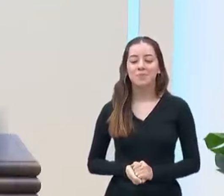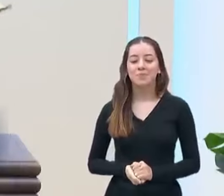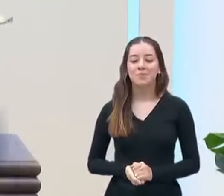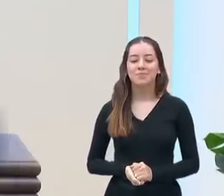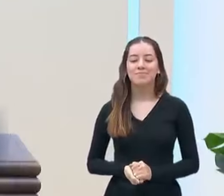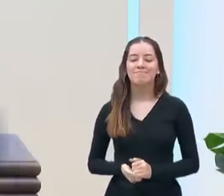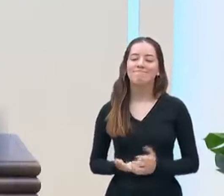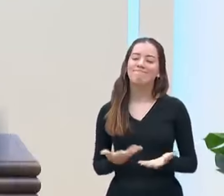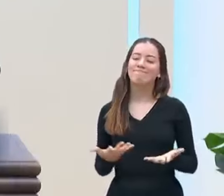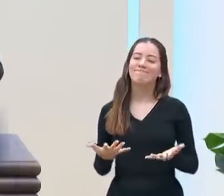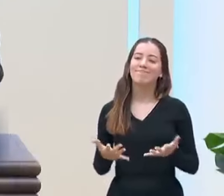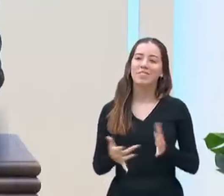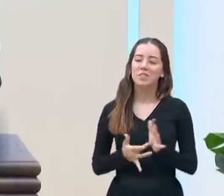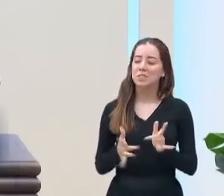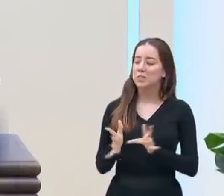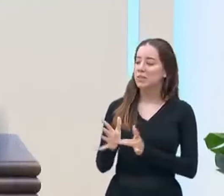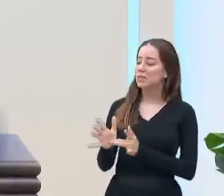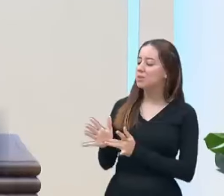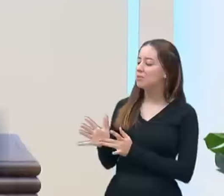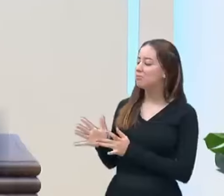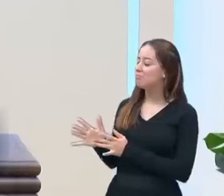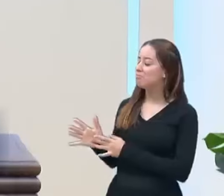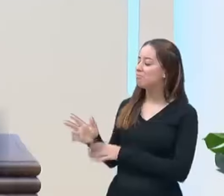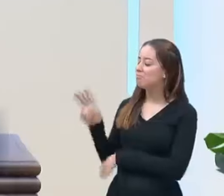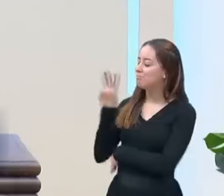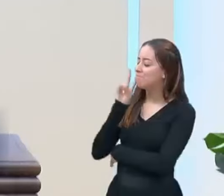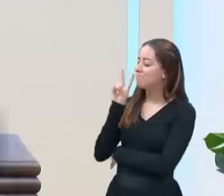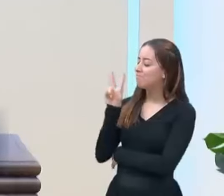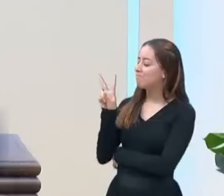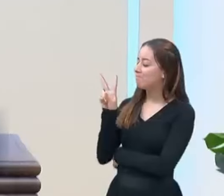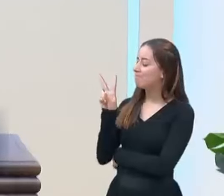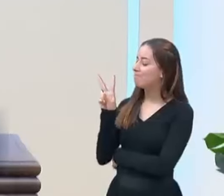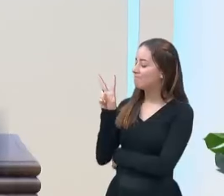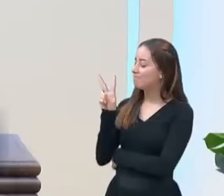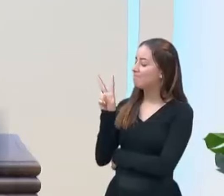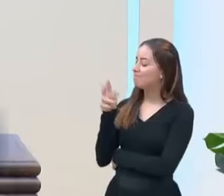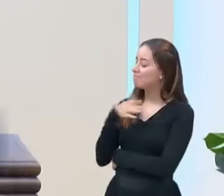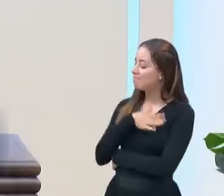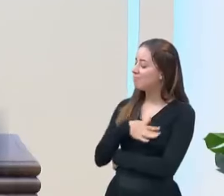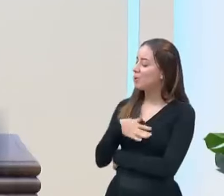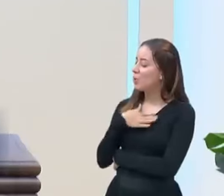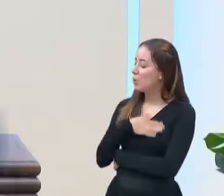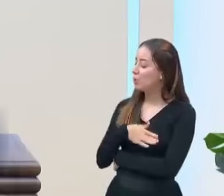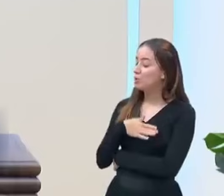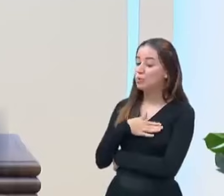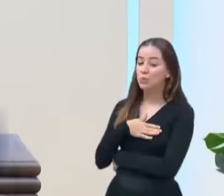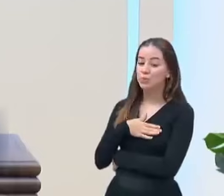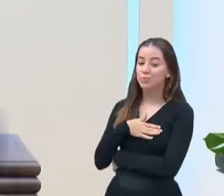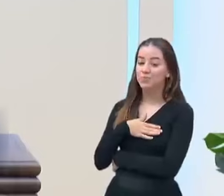Jesus se moveu. Oh, glória a Deus. Olha que coisa linda. O versículo